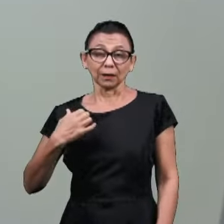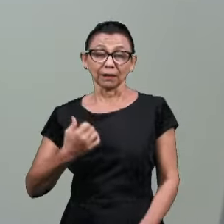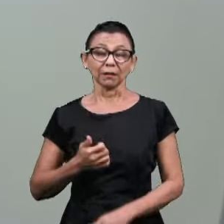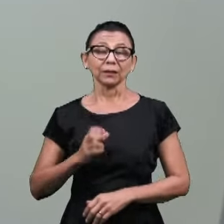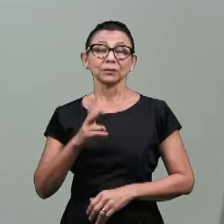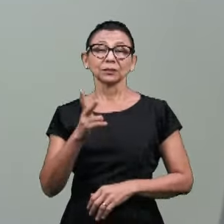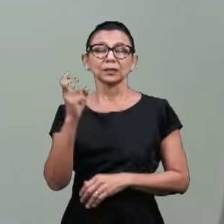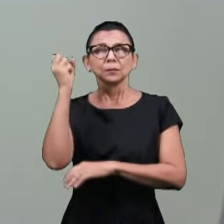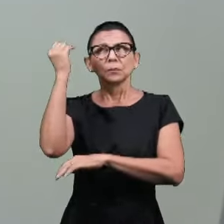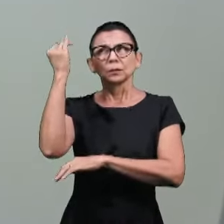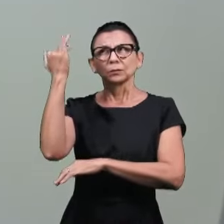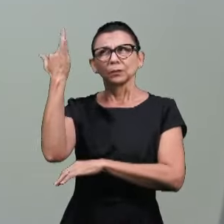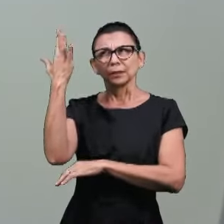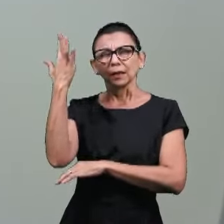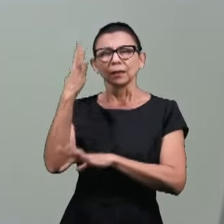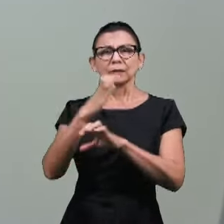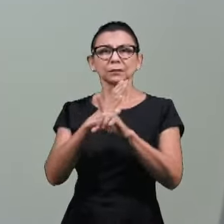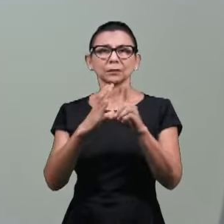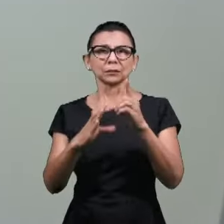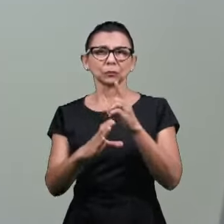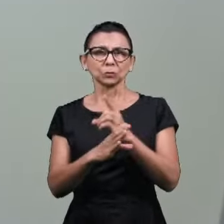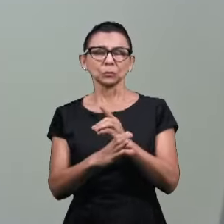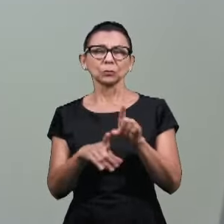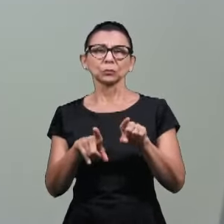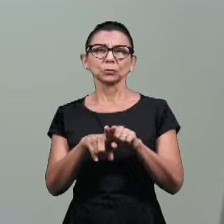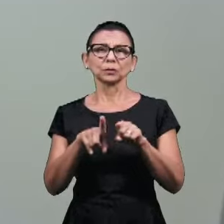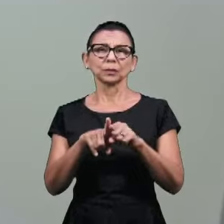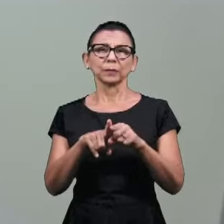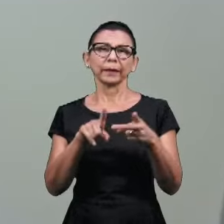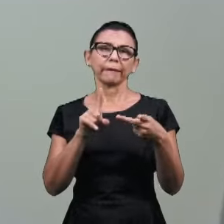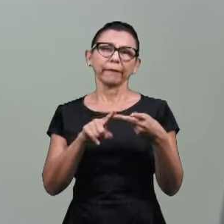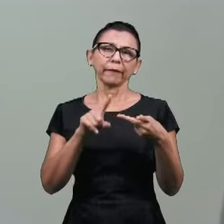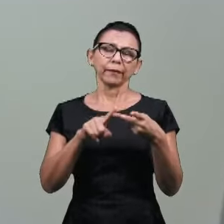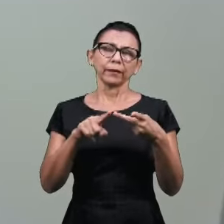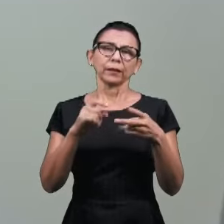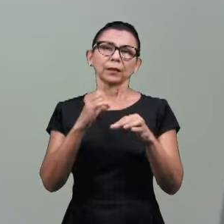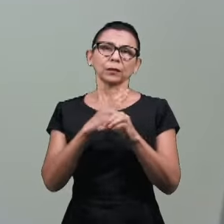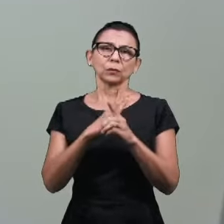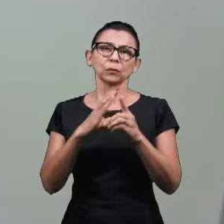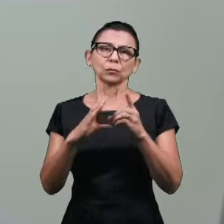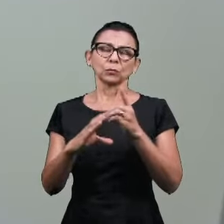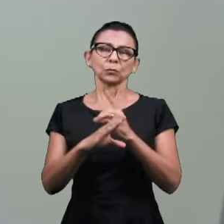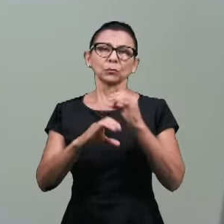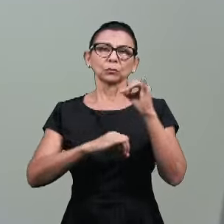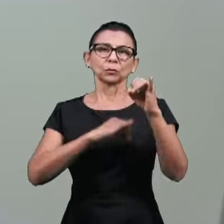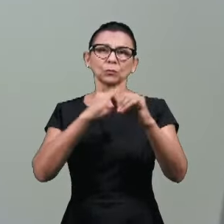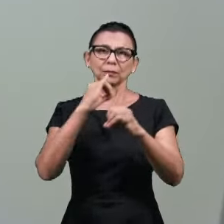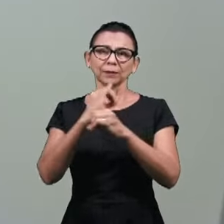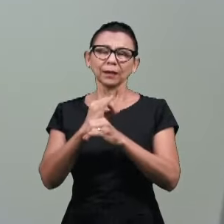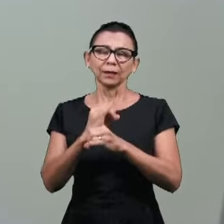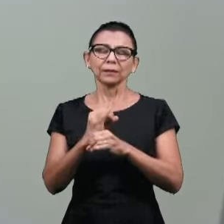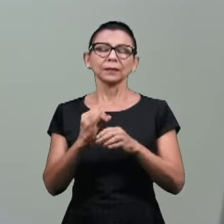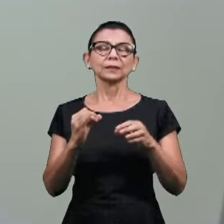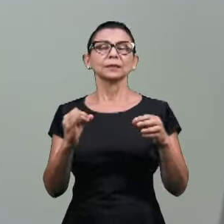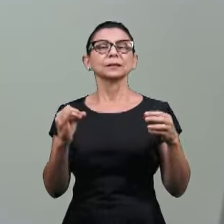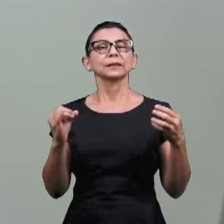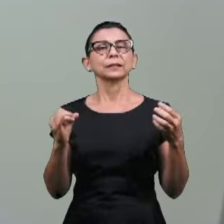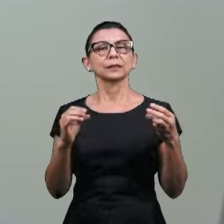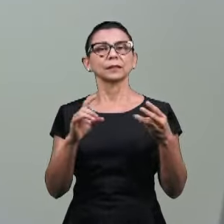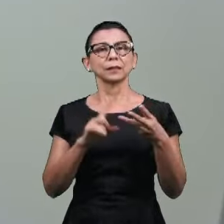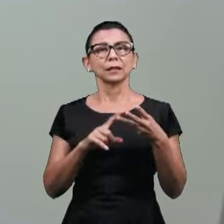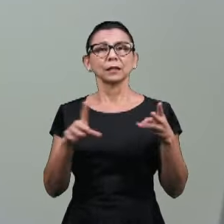né? Também à noite, o culto online, palavra de esperança aqui na Rádio Manaim, sempre